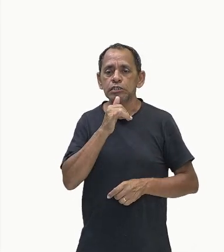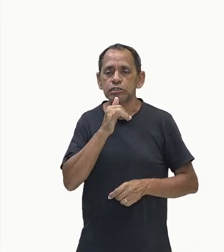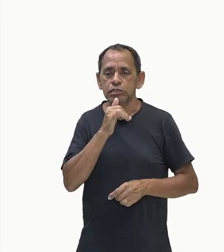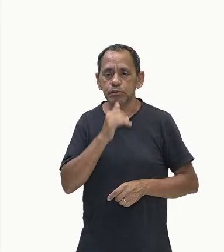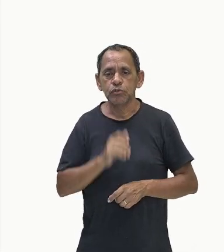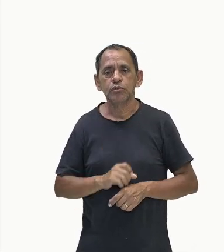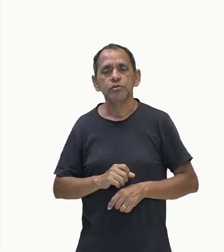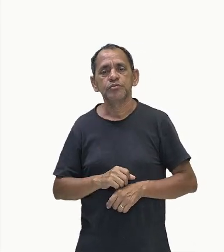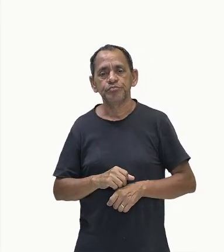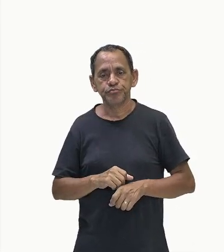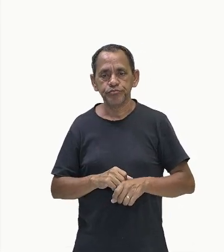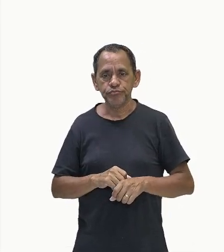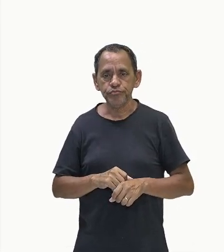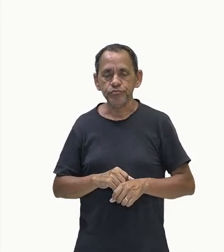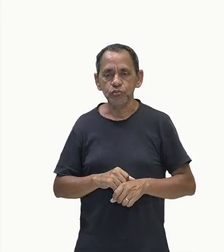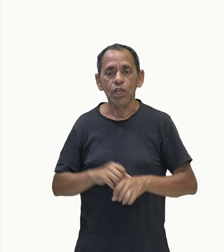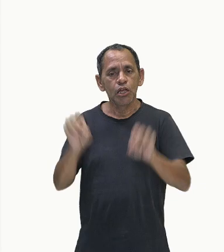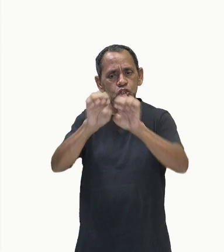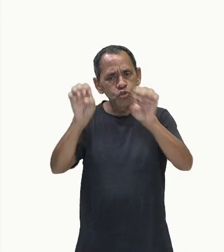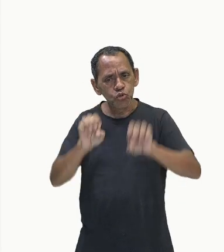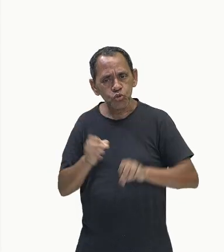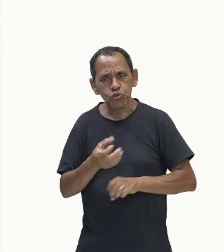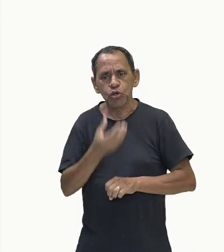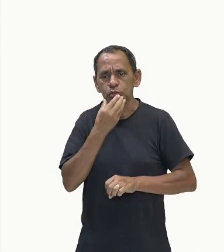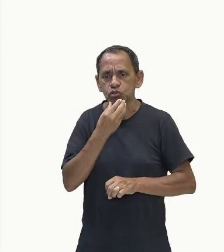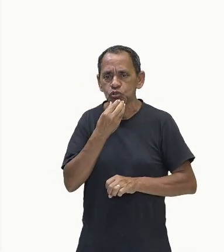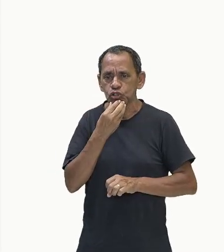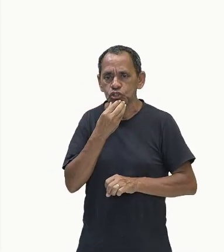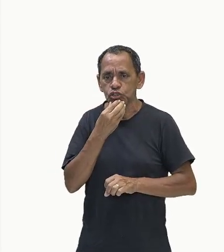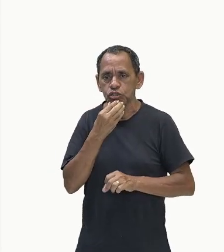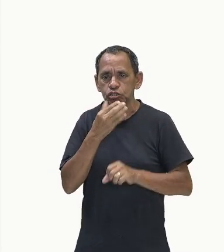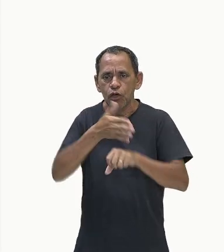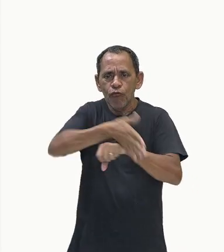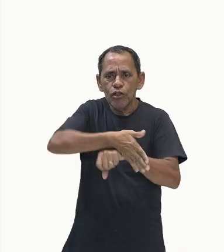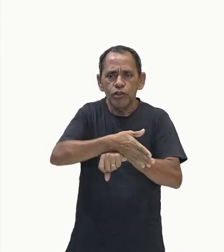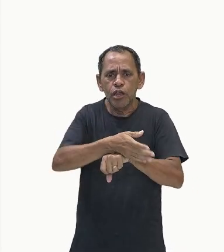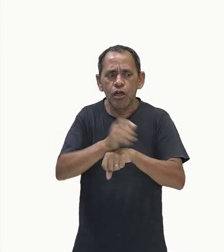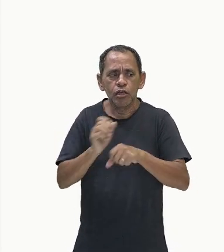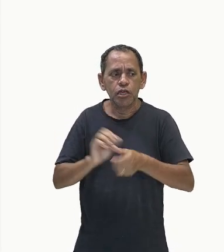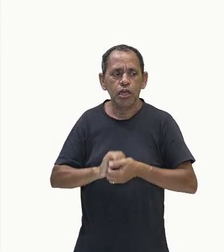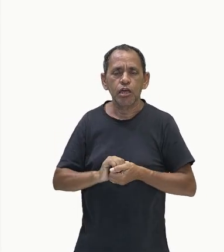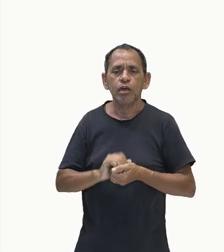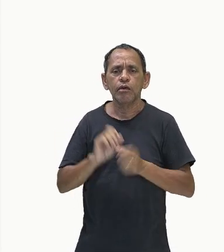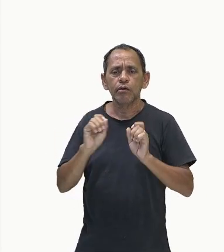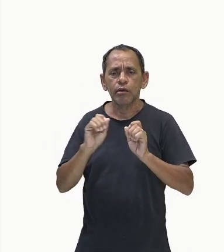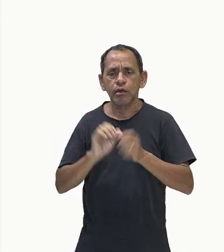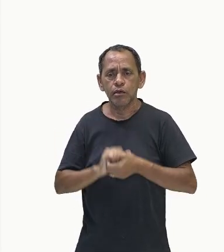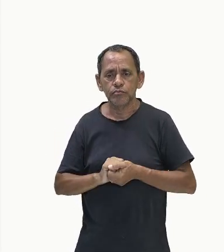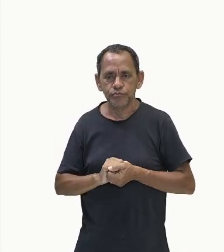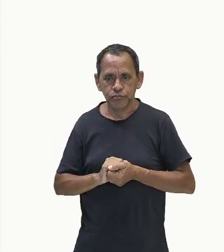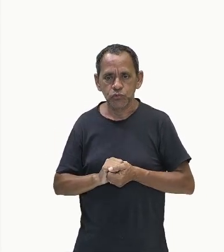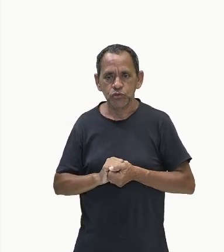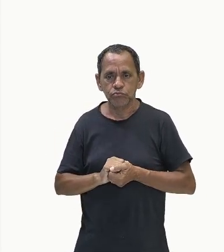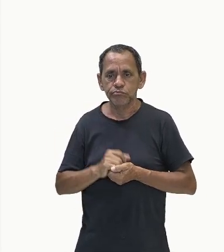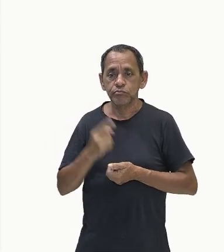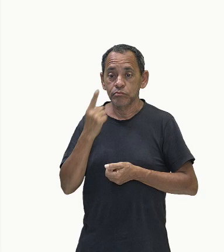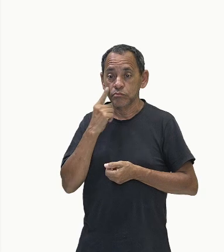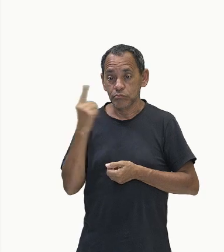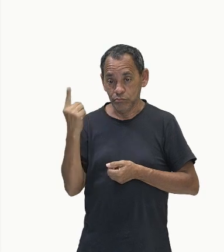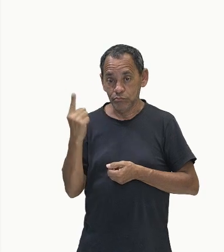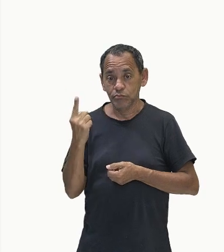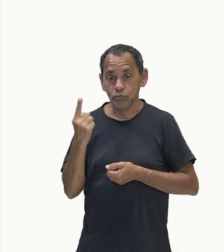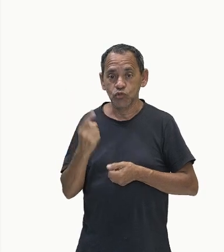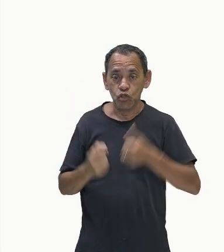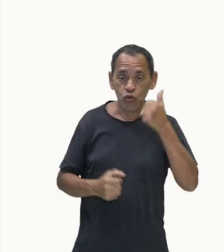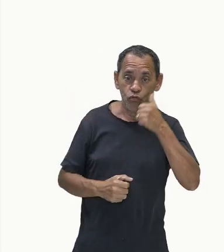estrutura masculina, vai entrar ali no estigma, que é uma estrutura feminina, né?